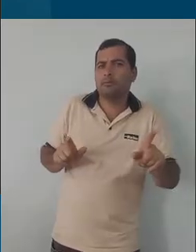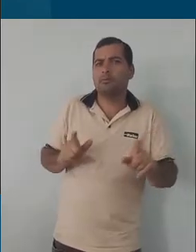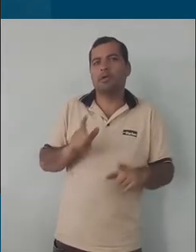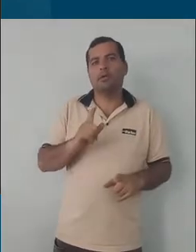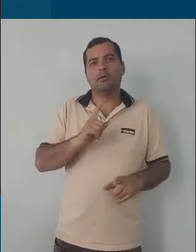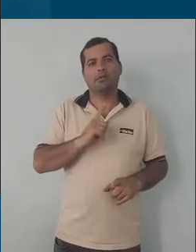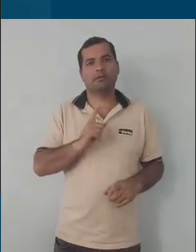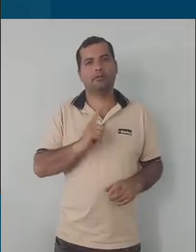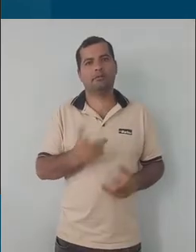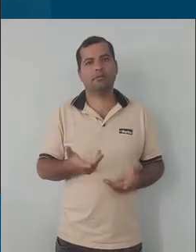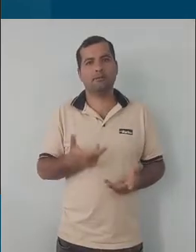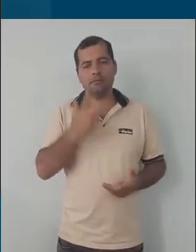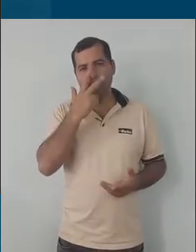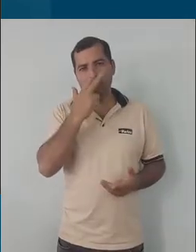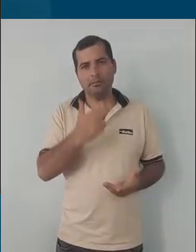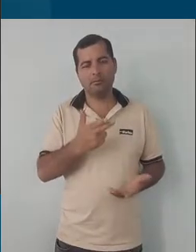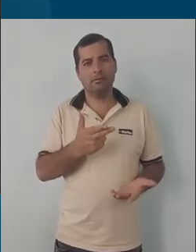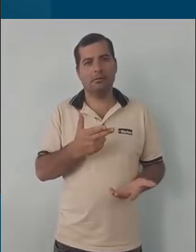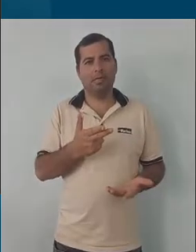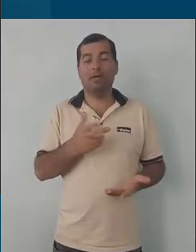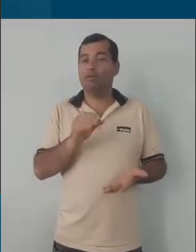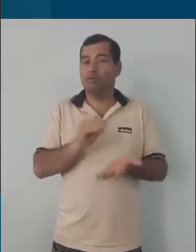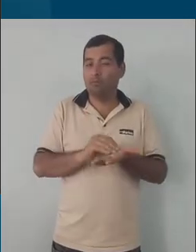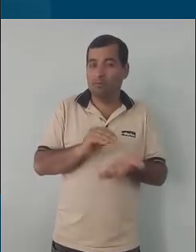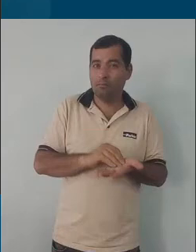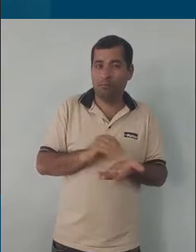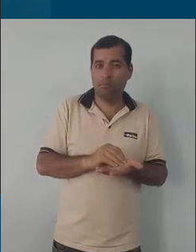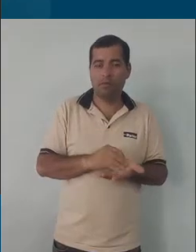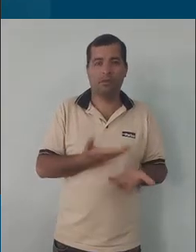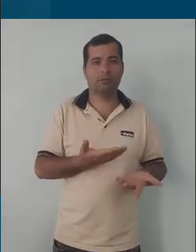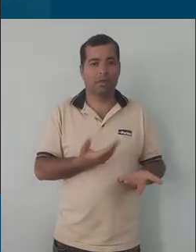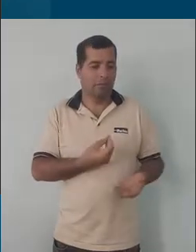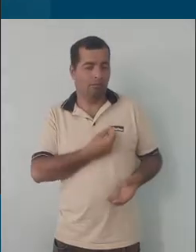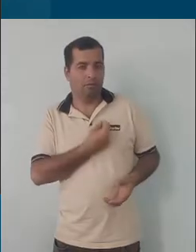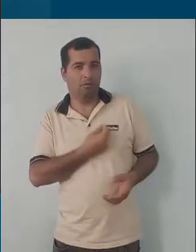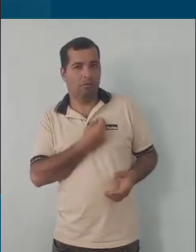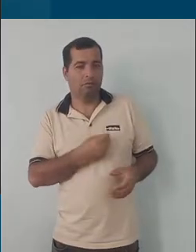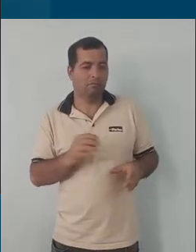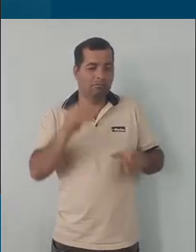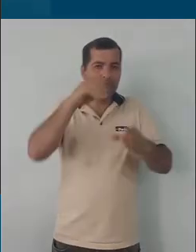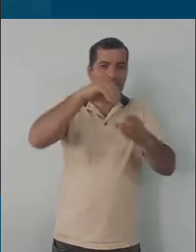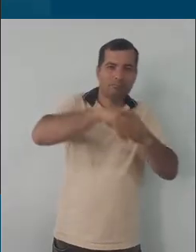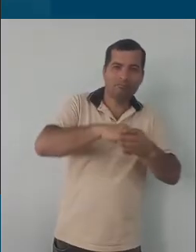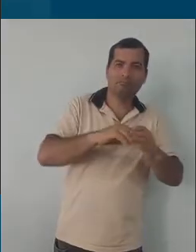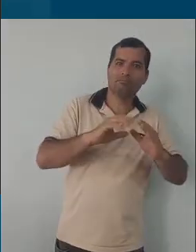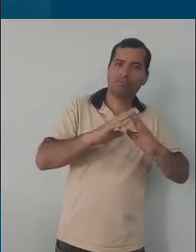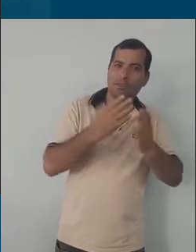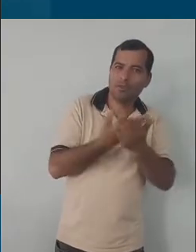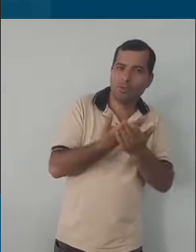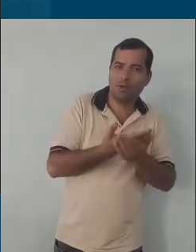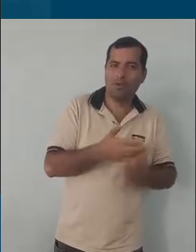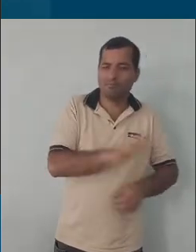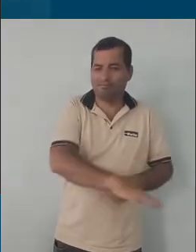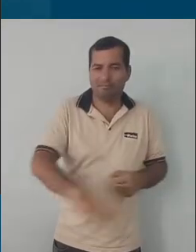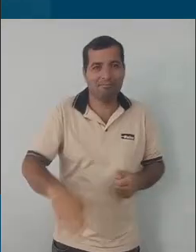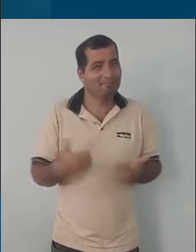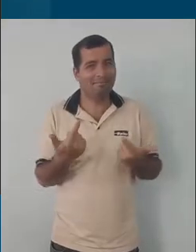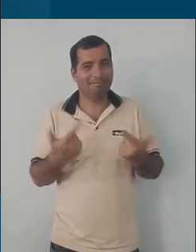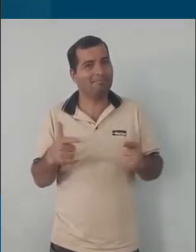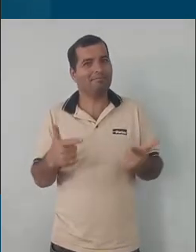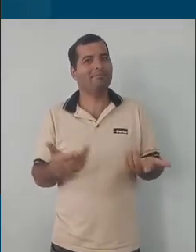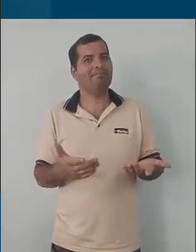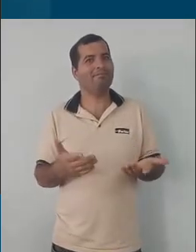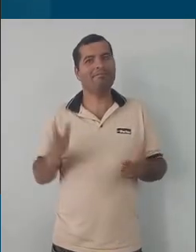com pouca ou nenhuma vivência, né, em unidades de educação infantil, e trazendo, inclusive,